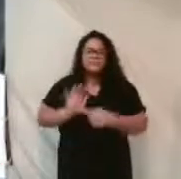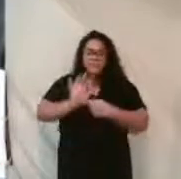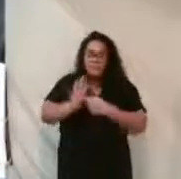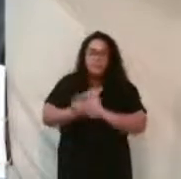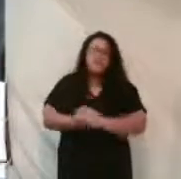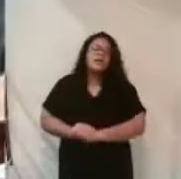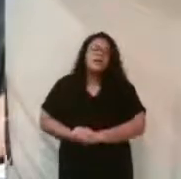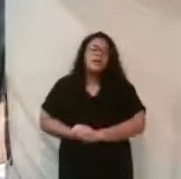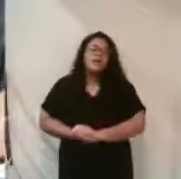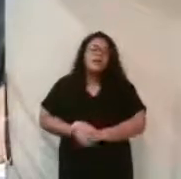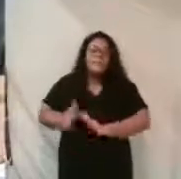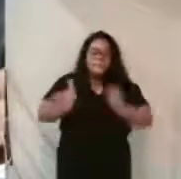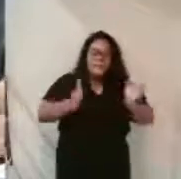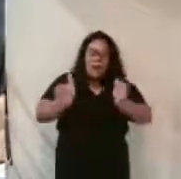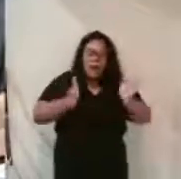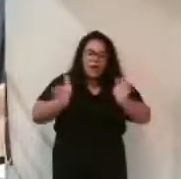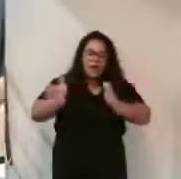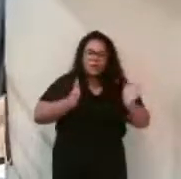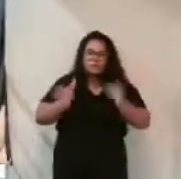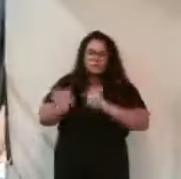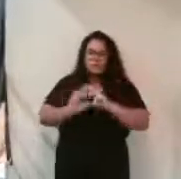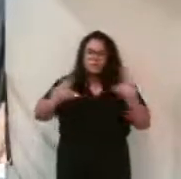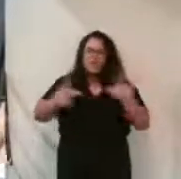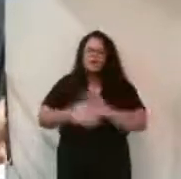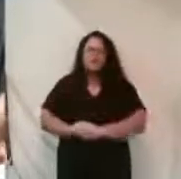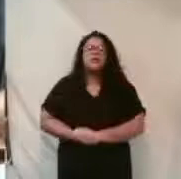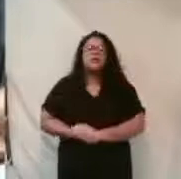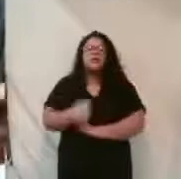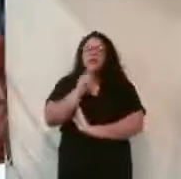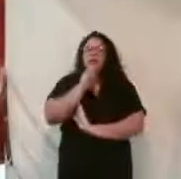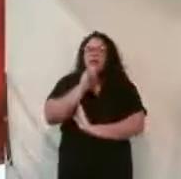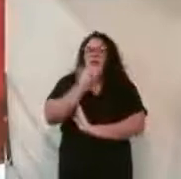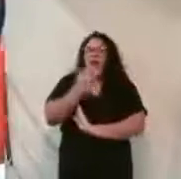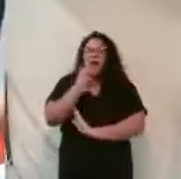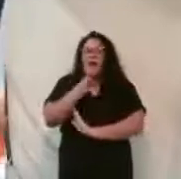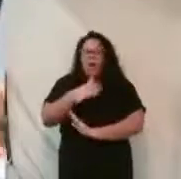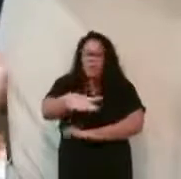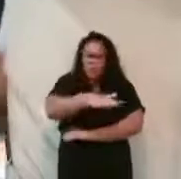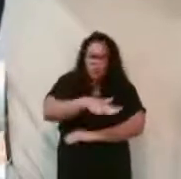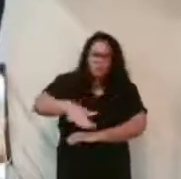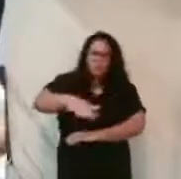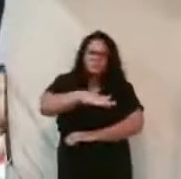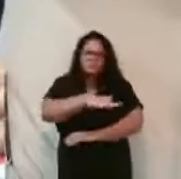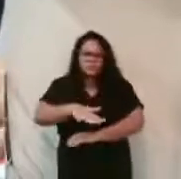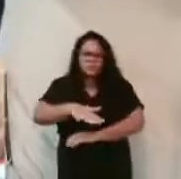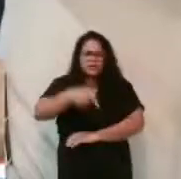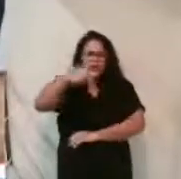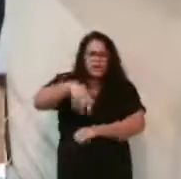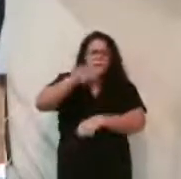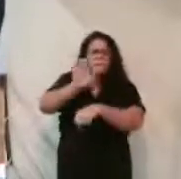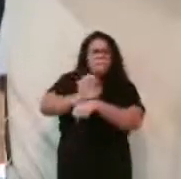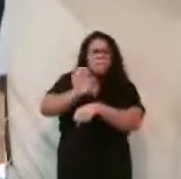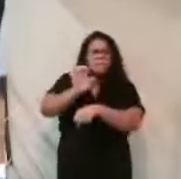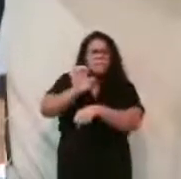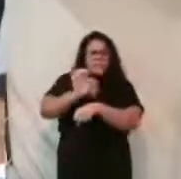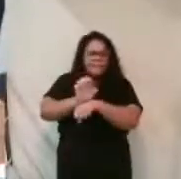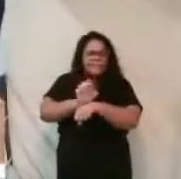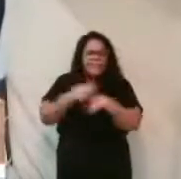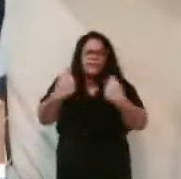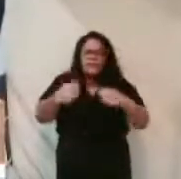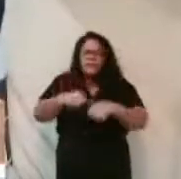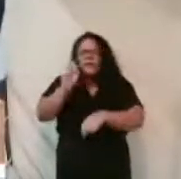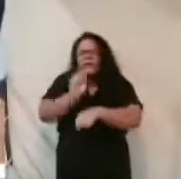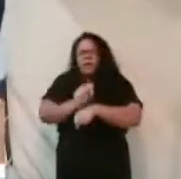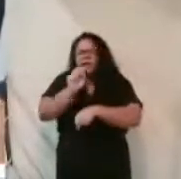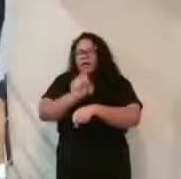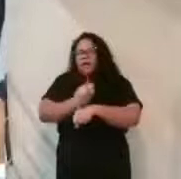aterro sanitário. Tem aterro sanitário em Pernambuco que foi licenciado depois de 5 anos, do início do processo com EIA RIMA, por uma série de dificuldades,